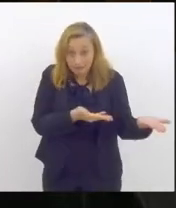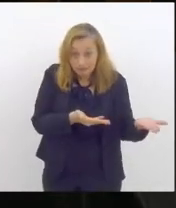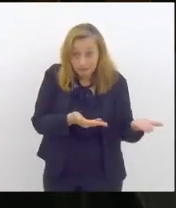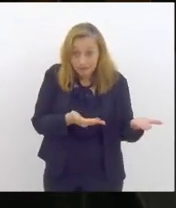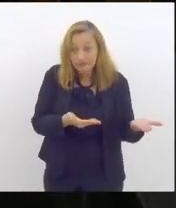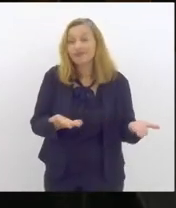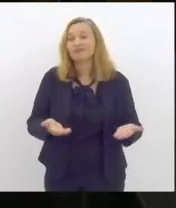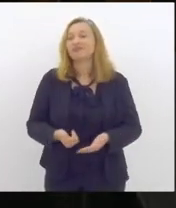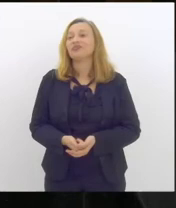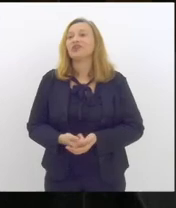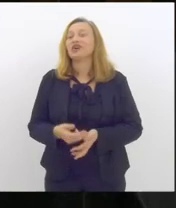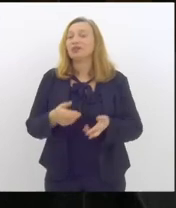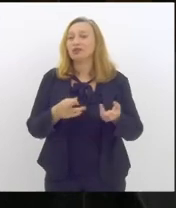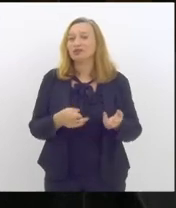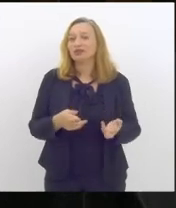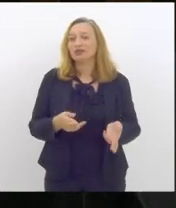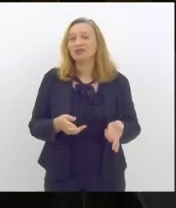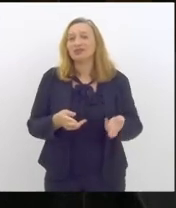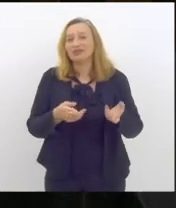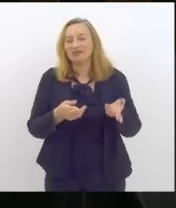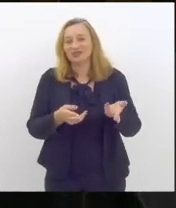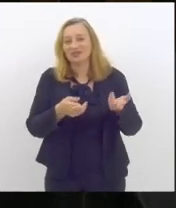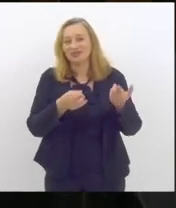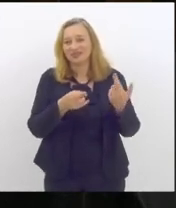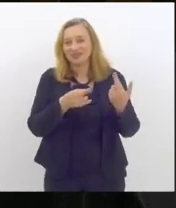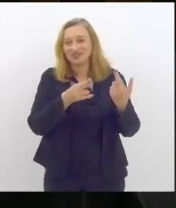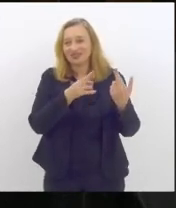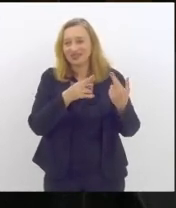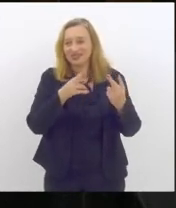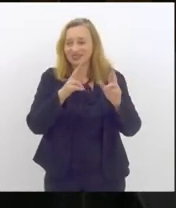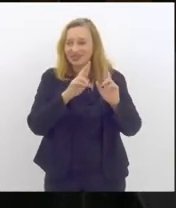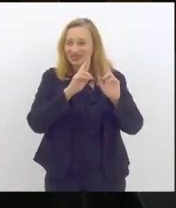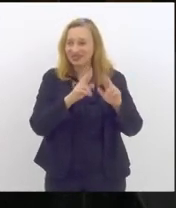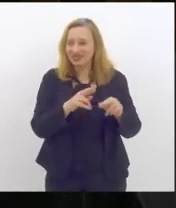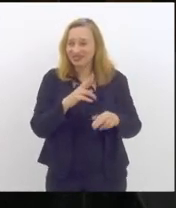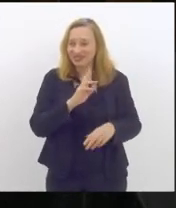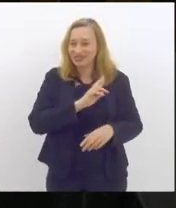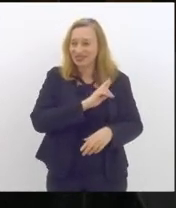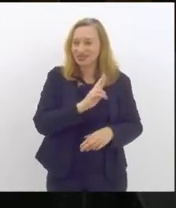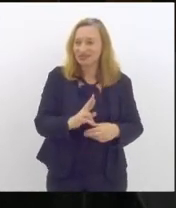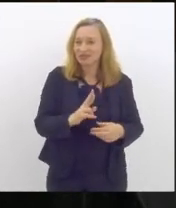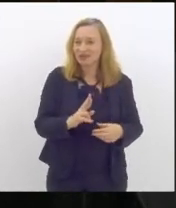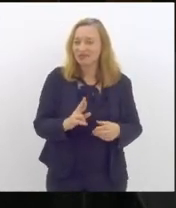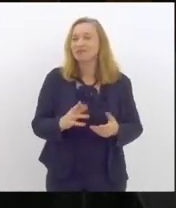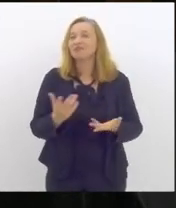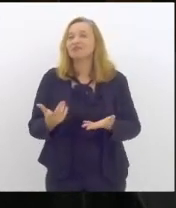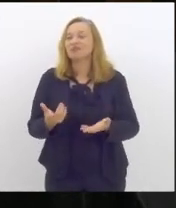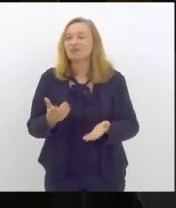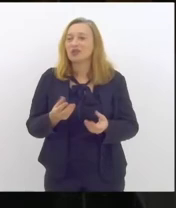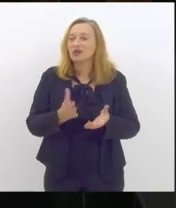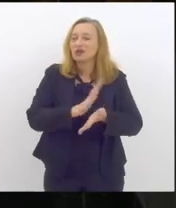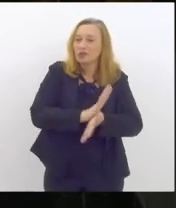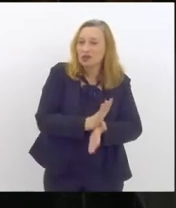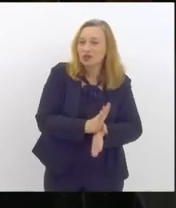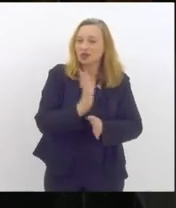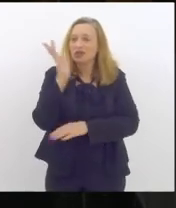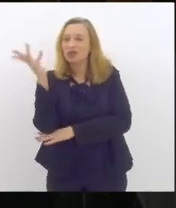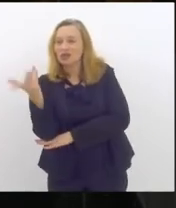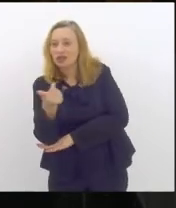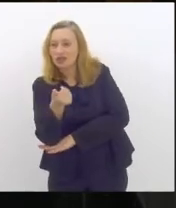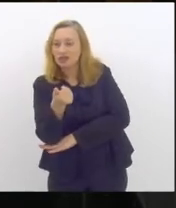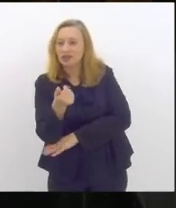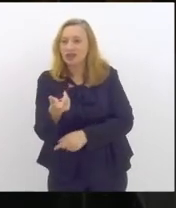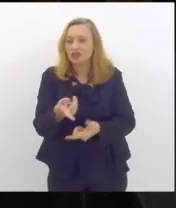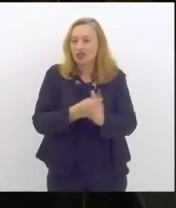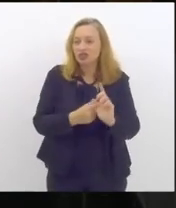ele responde né Por enriquecimento Sem Causa busca a pressão dano ambiental execução de dívidas